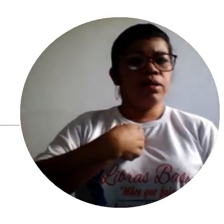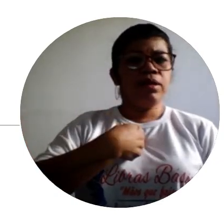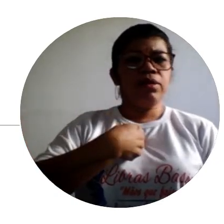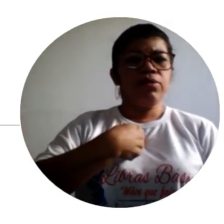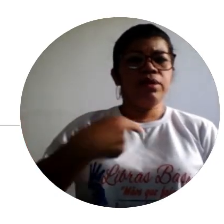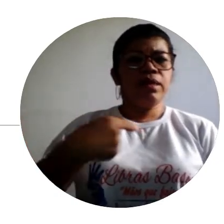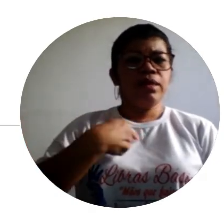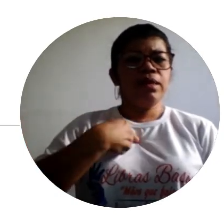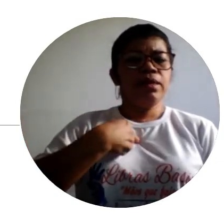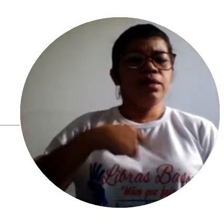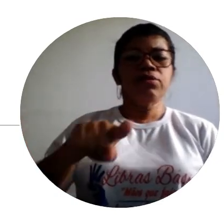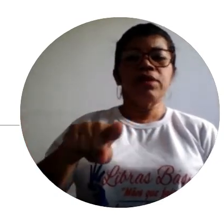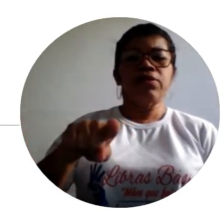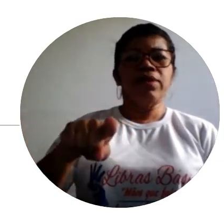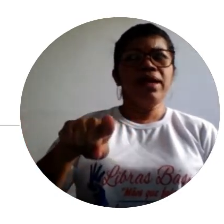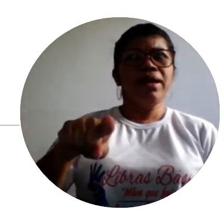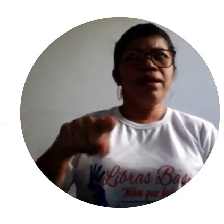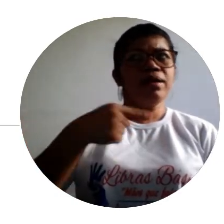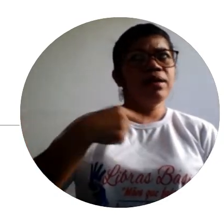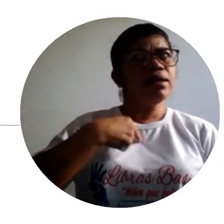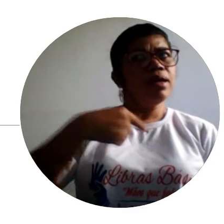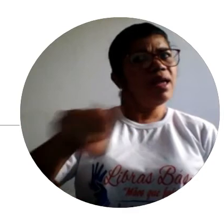eu trago aqui, ó, daqui eu trago